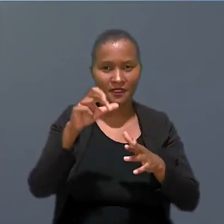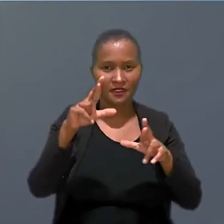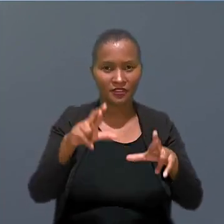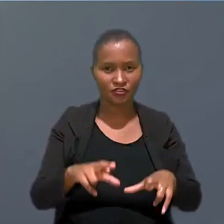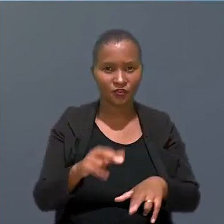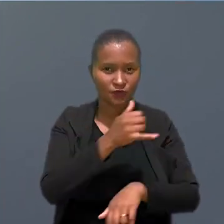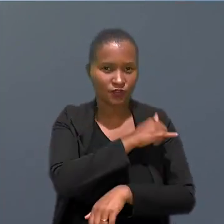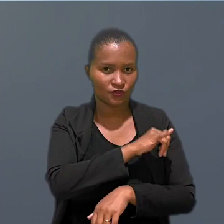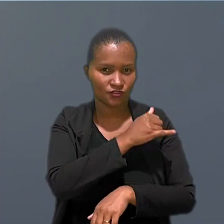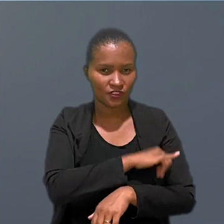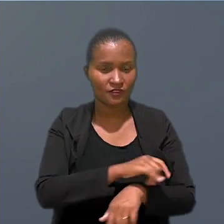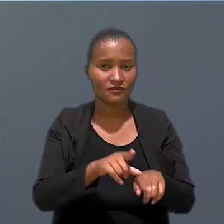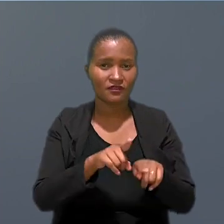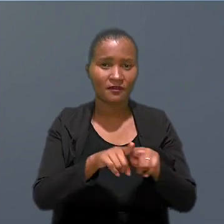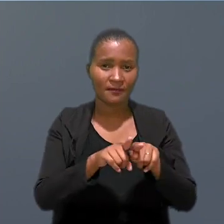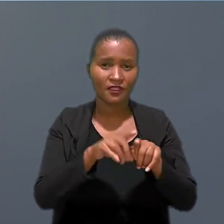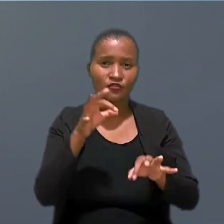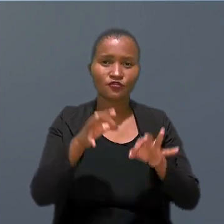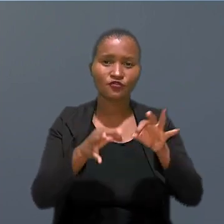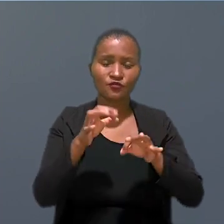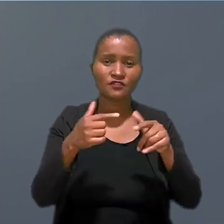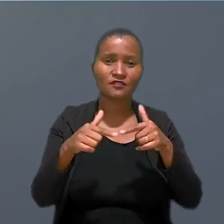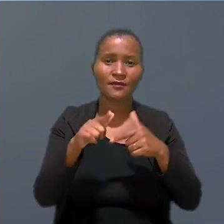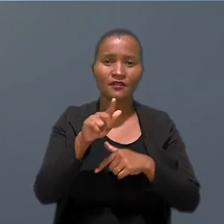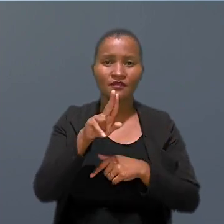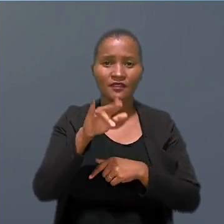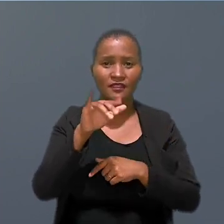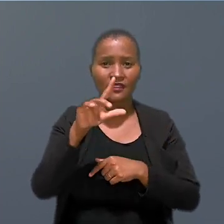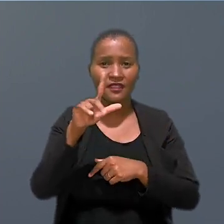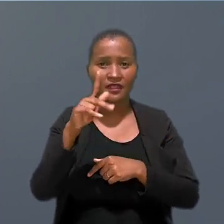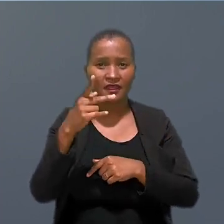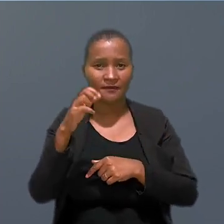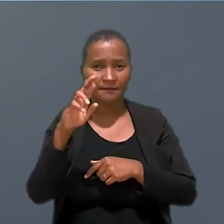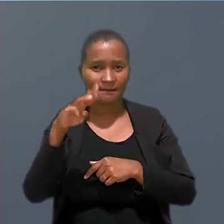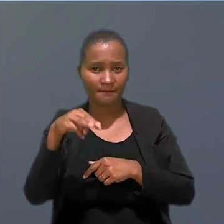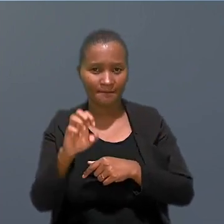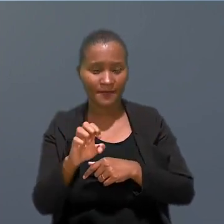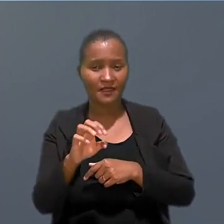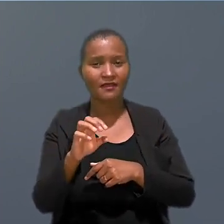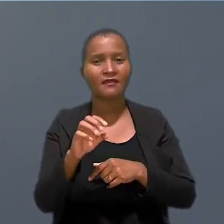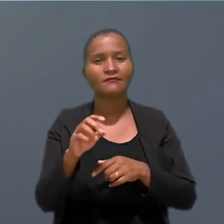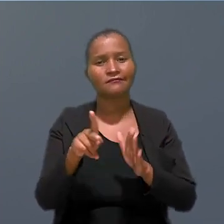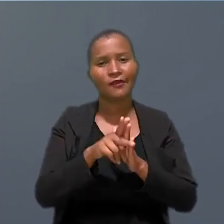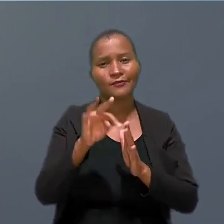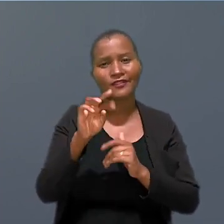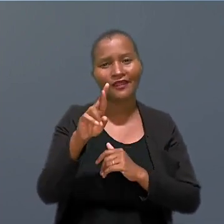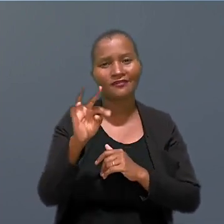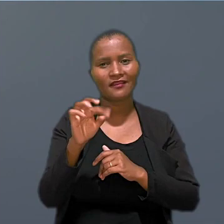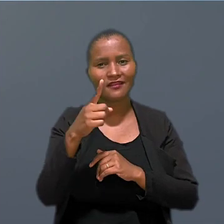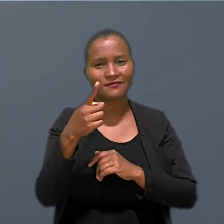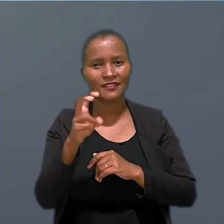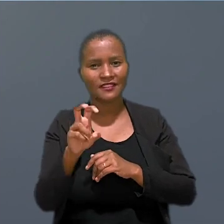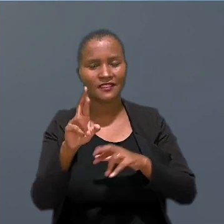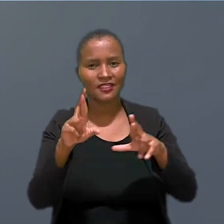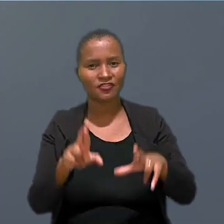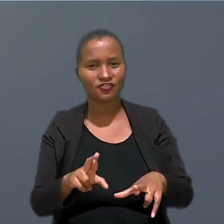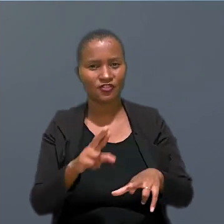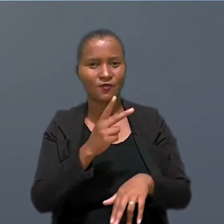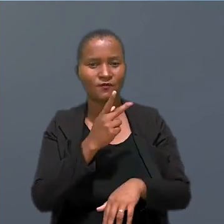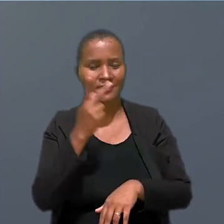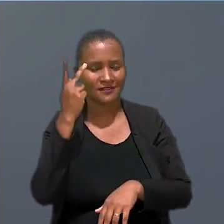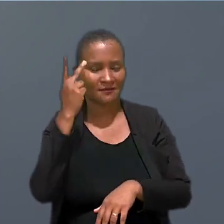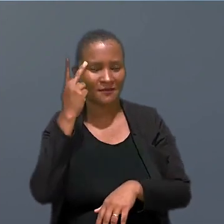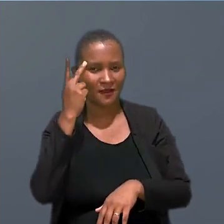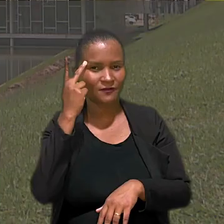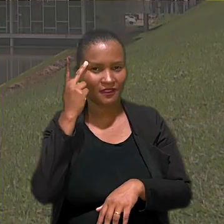Trabalho da 1ª Região no Rio de Janeiro, e o juiz do Trabalho Guilherme Guimarães Feliciano, do TRT da 15ª Região em